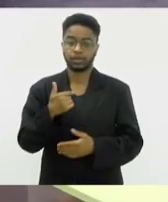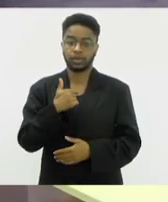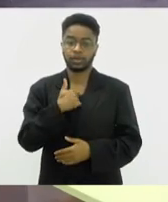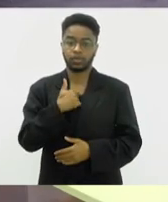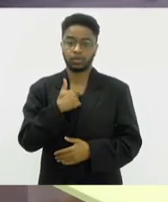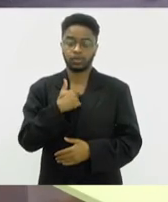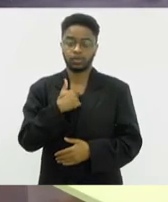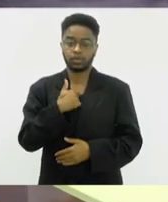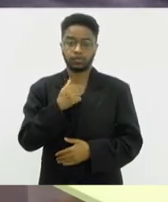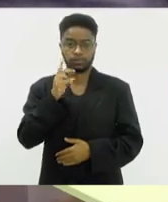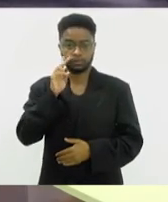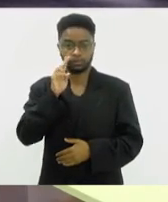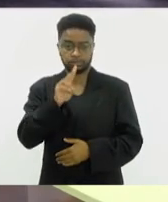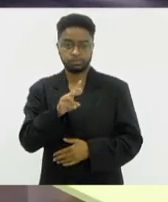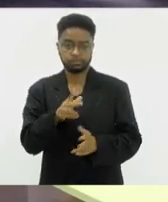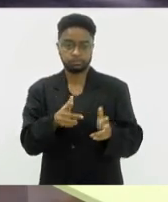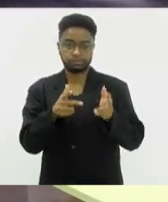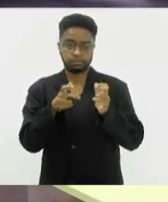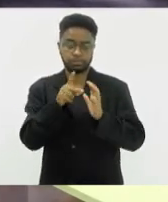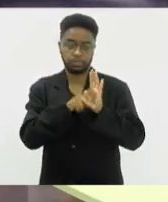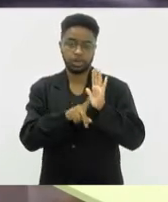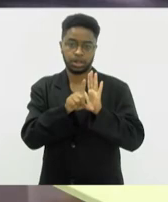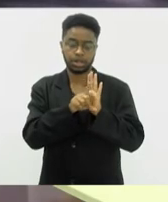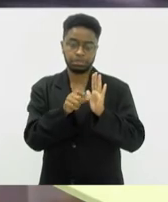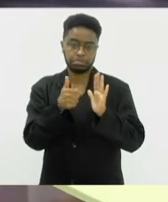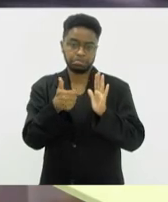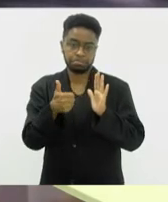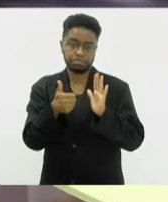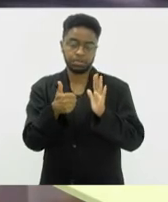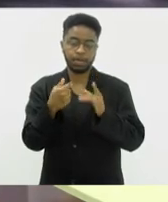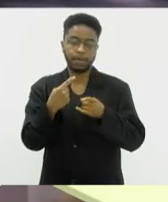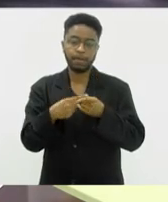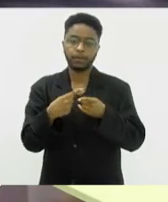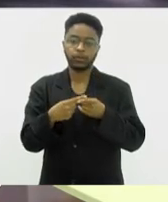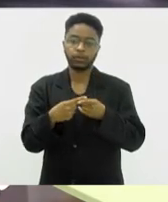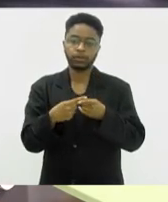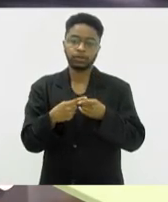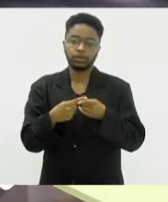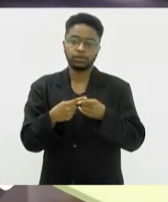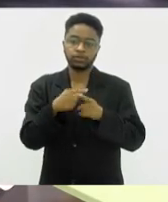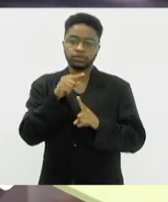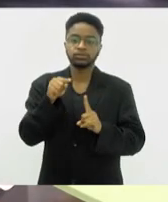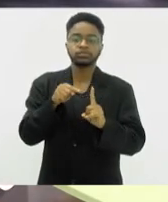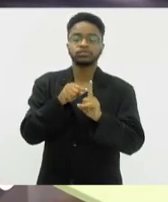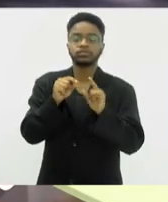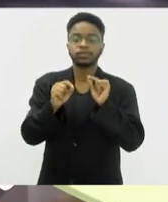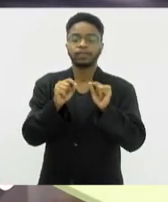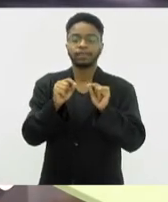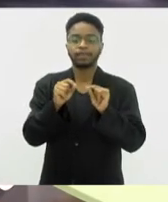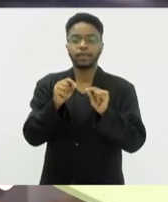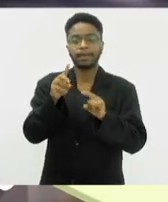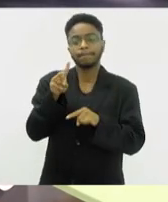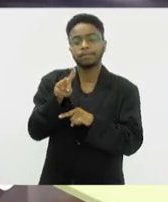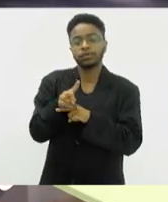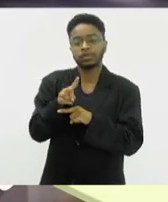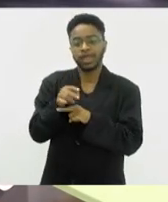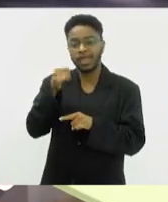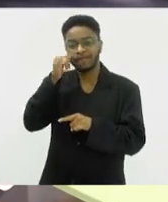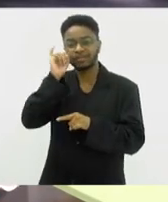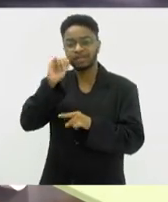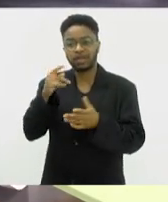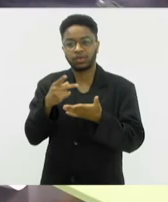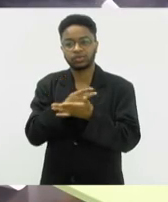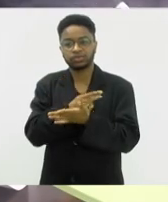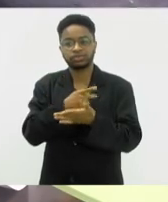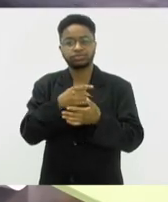o projeto com bons olhos. Ele está querendo prevenir, inclusive, vários casos que a gente